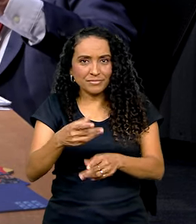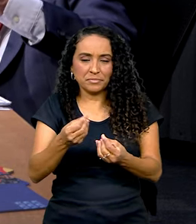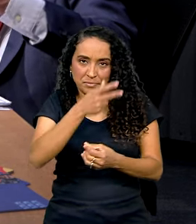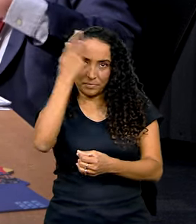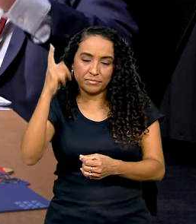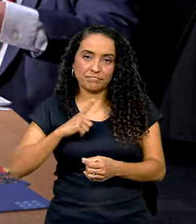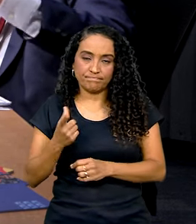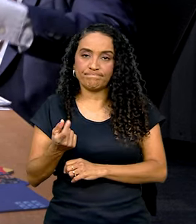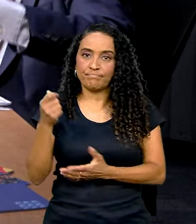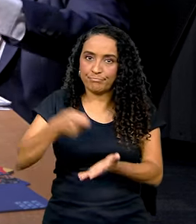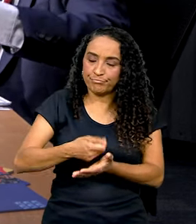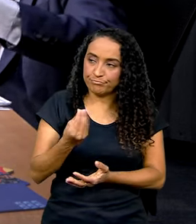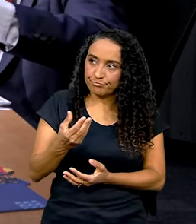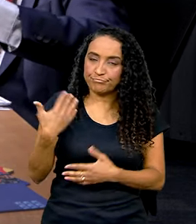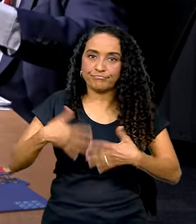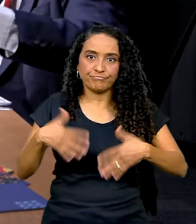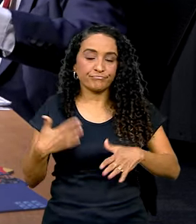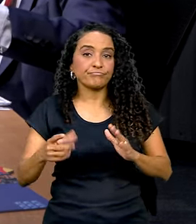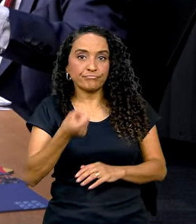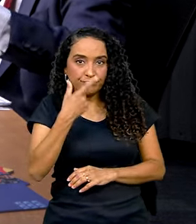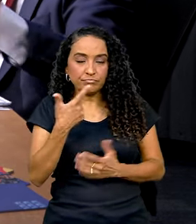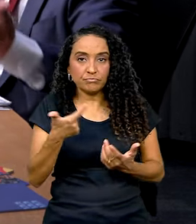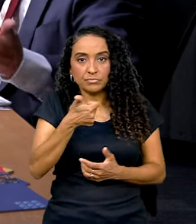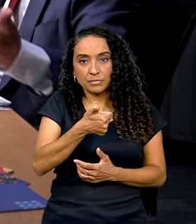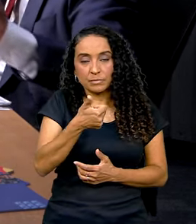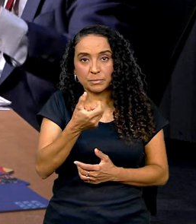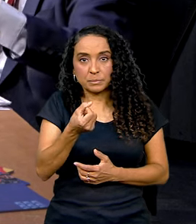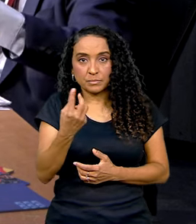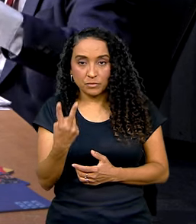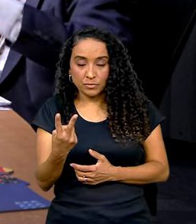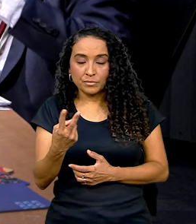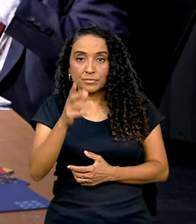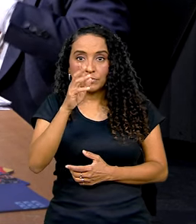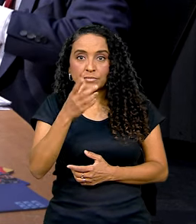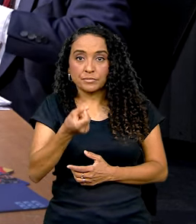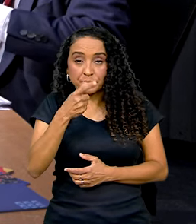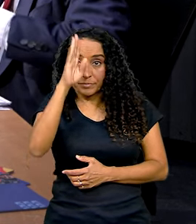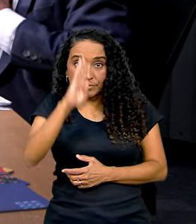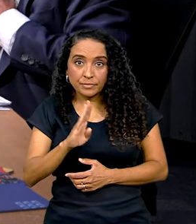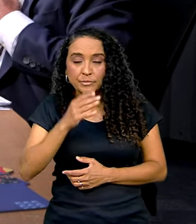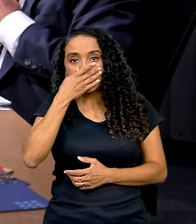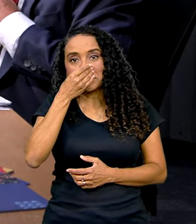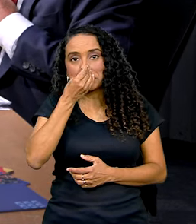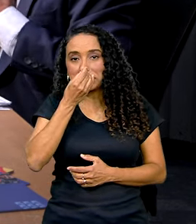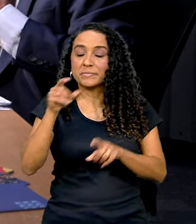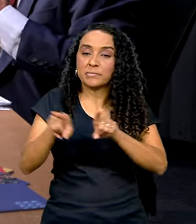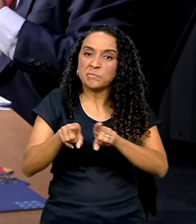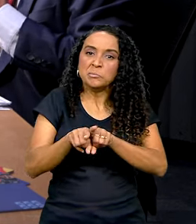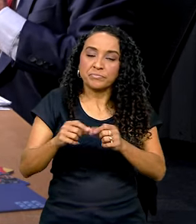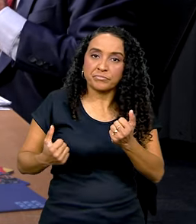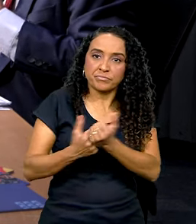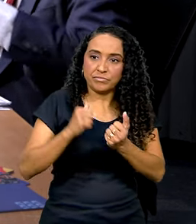popular muita gente tem um custo alto com medicamento também agora são 102 medicamentos gratuitos o